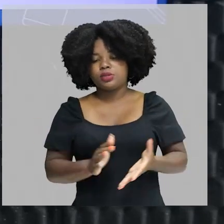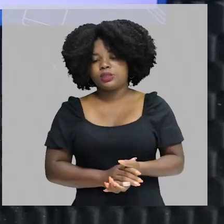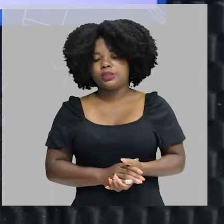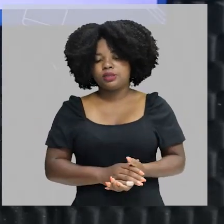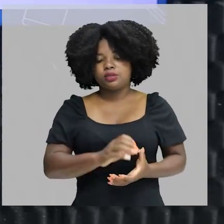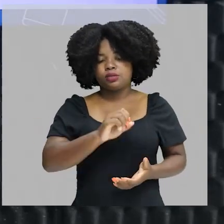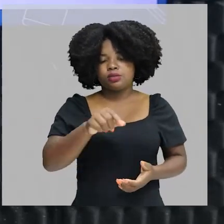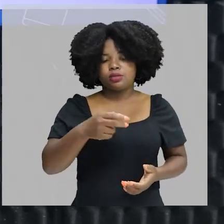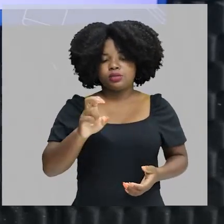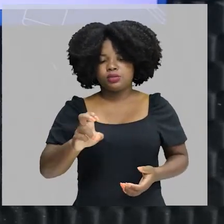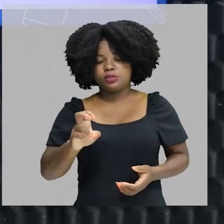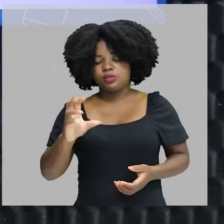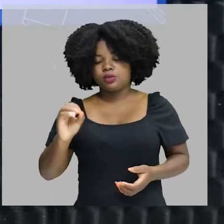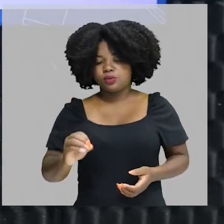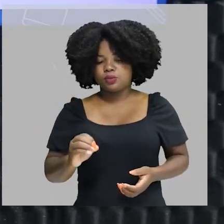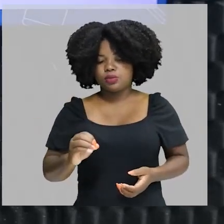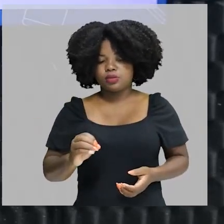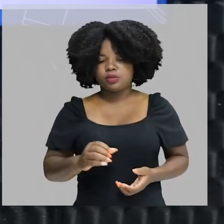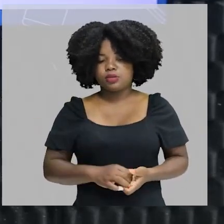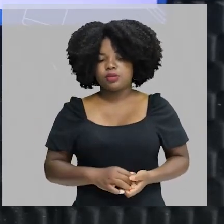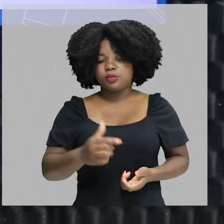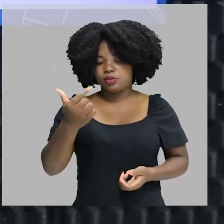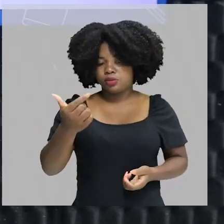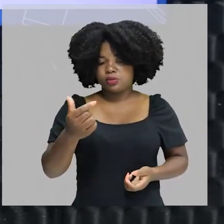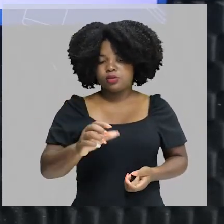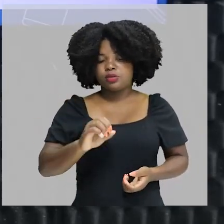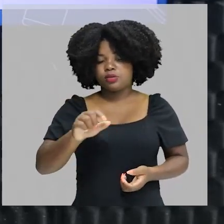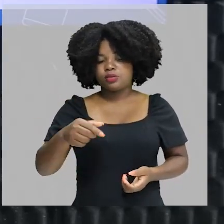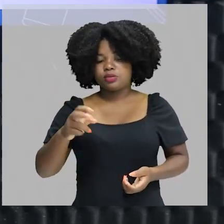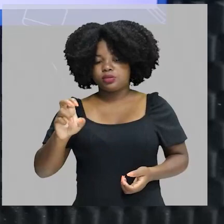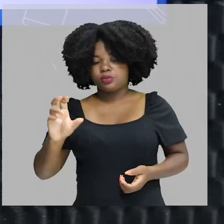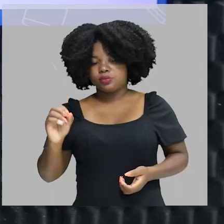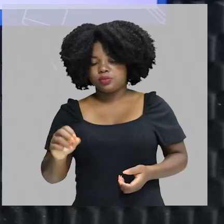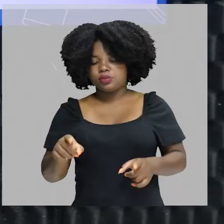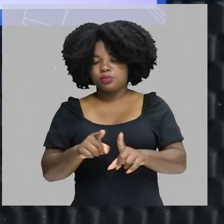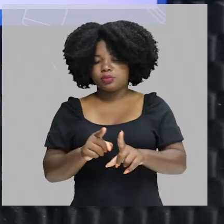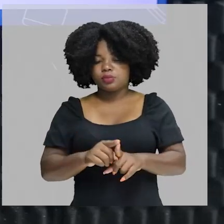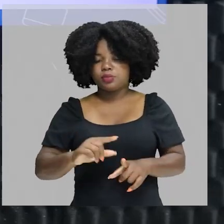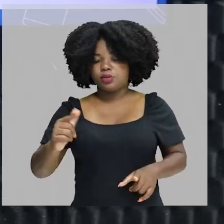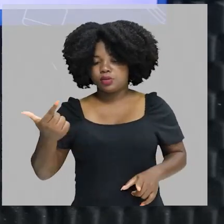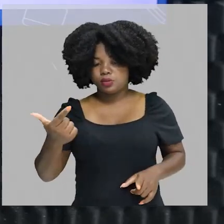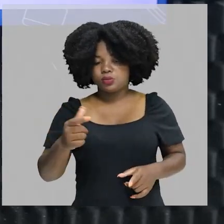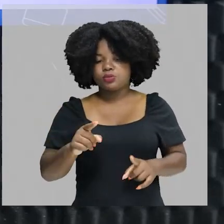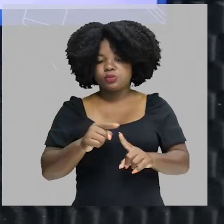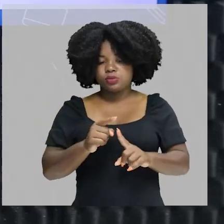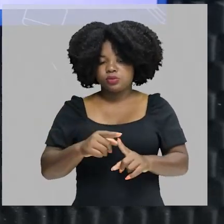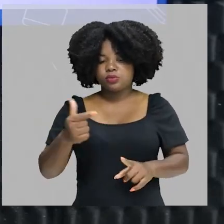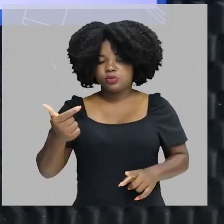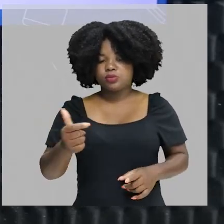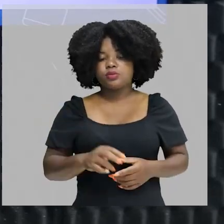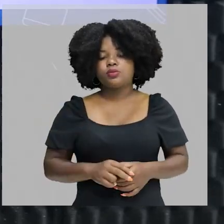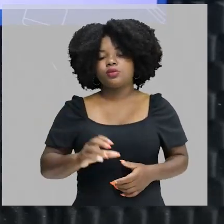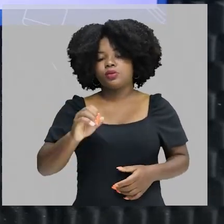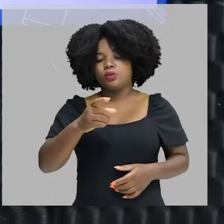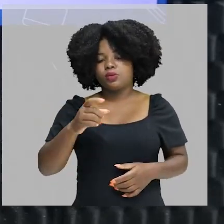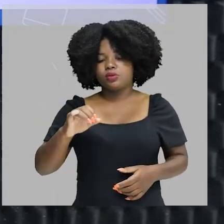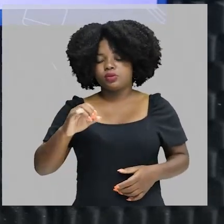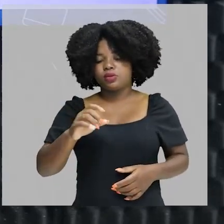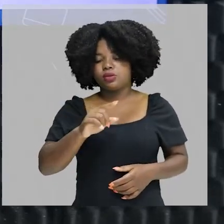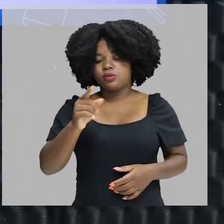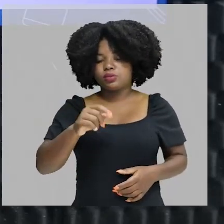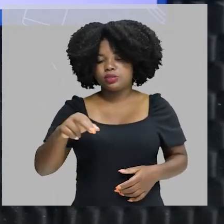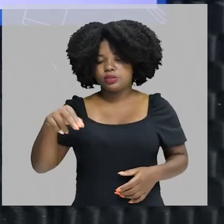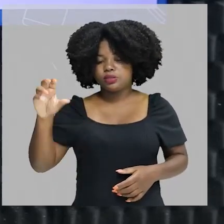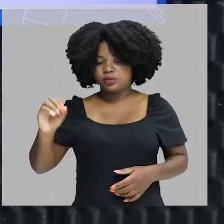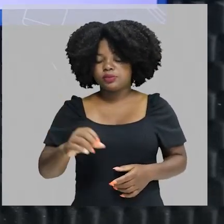para um coeficiente 2, eu vou ter 0,50 para outro coeficiente 2, que no caso é o óxido de zinco, e